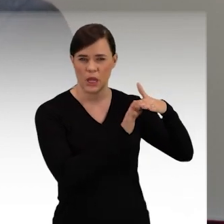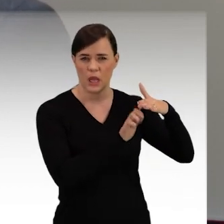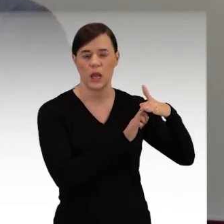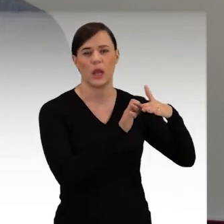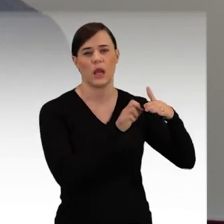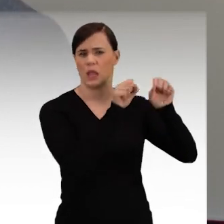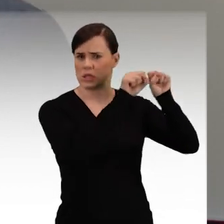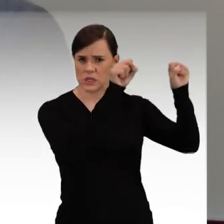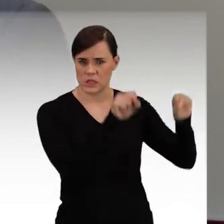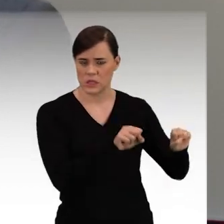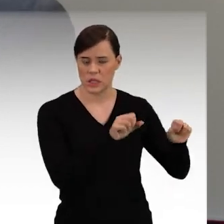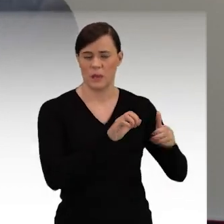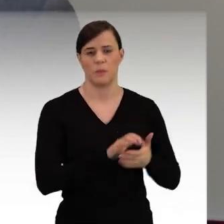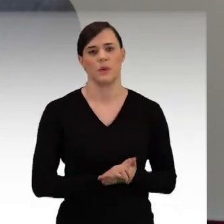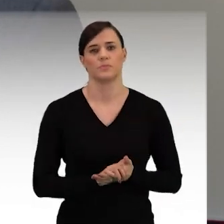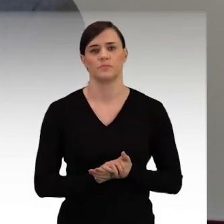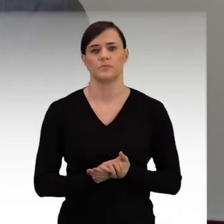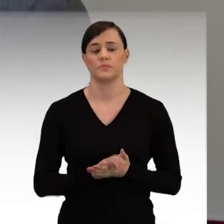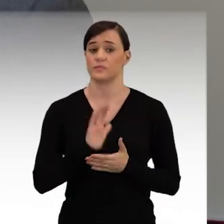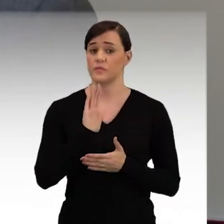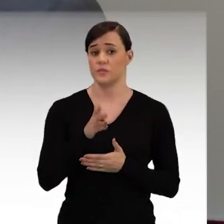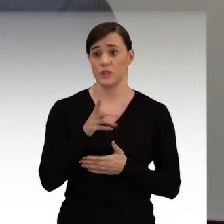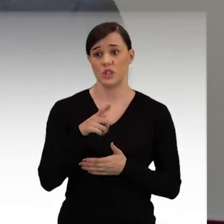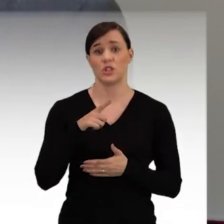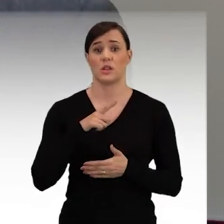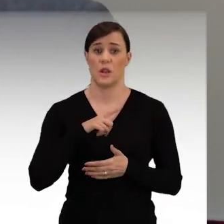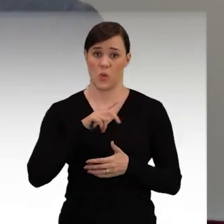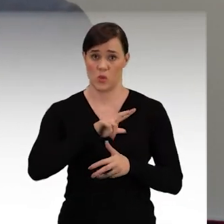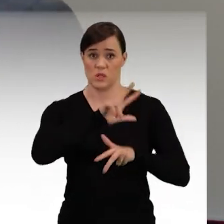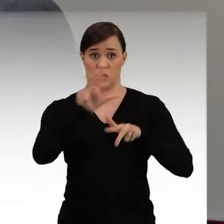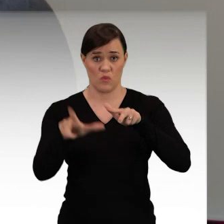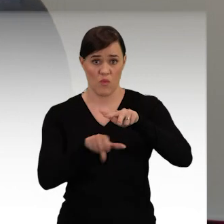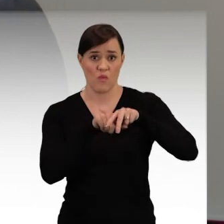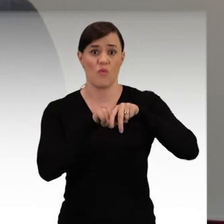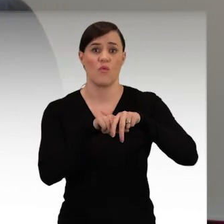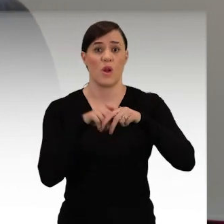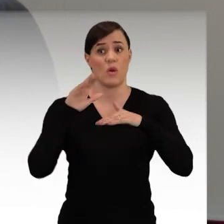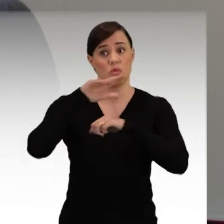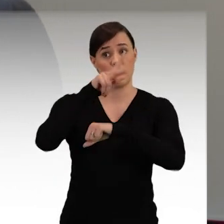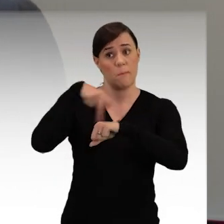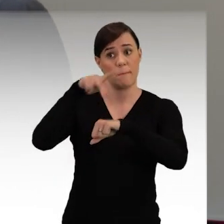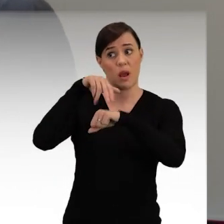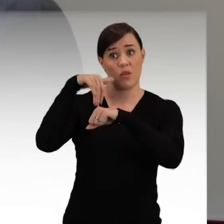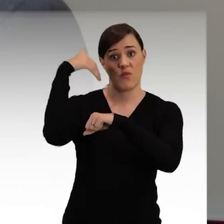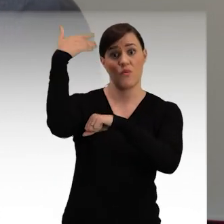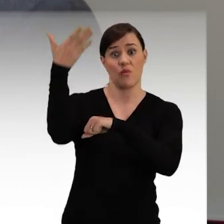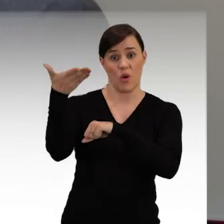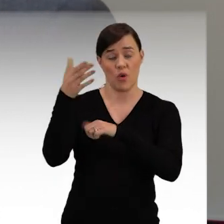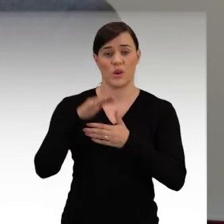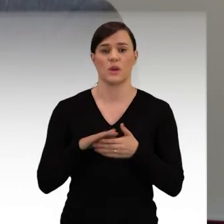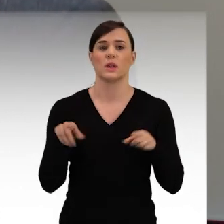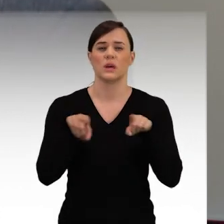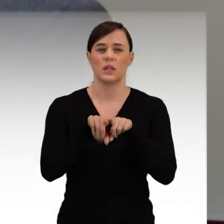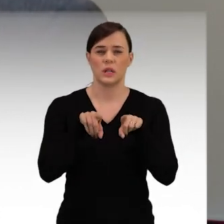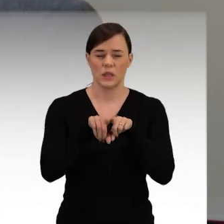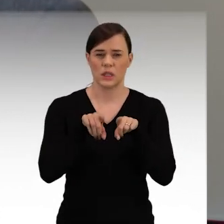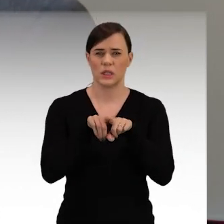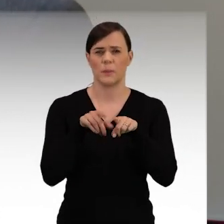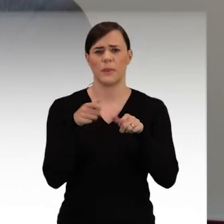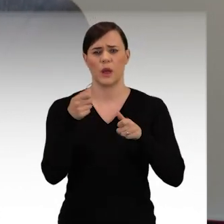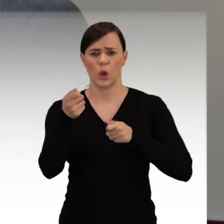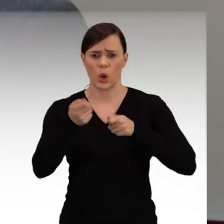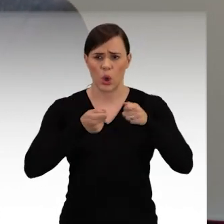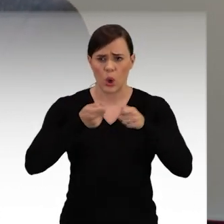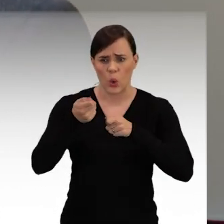das corretoras, plataformas de negociação, que é algo que já tem causado fraudes no exterior. E também níveis mínimos de governança,